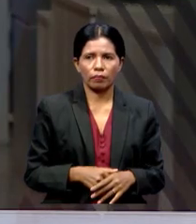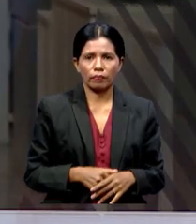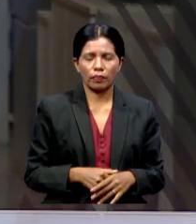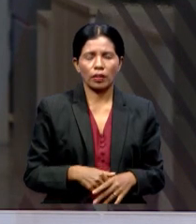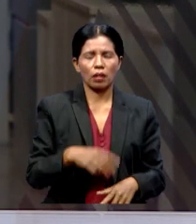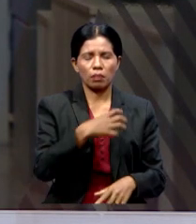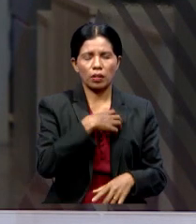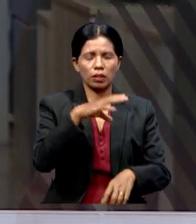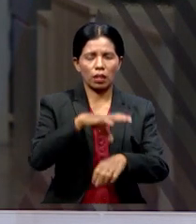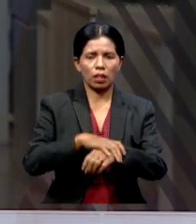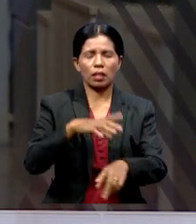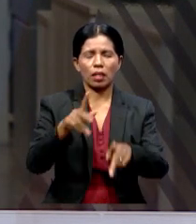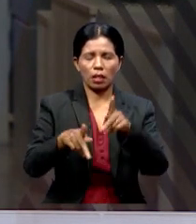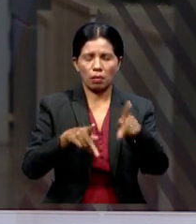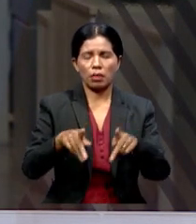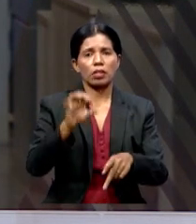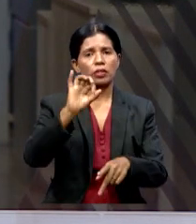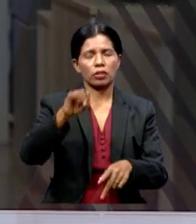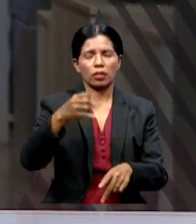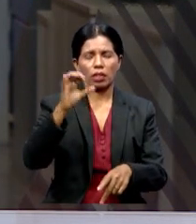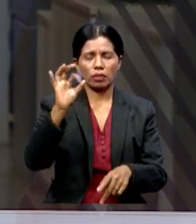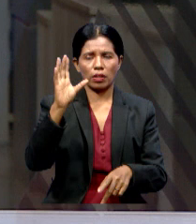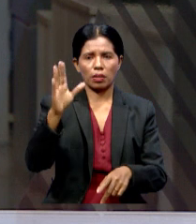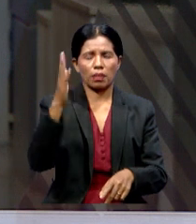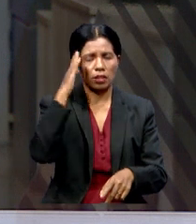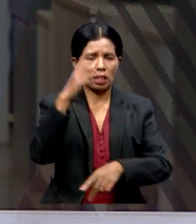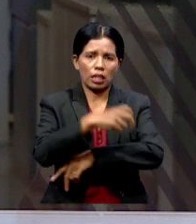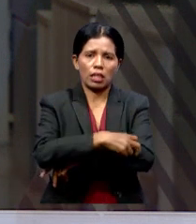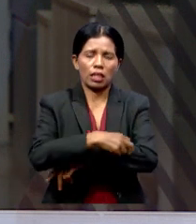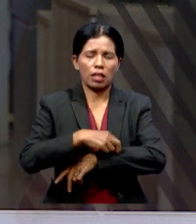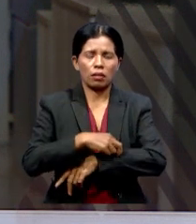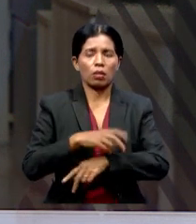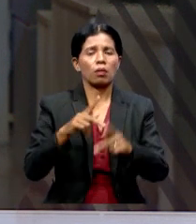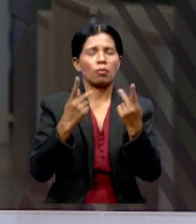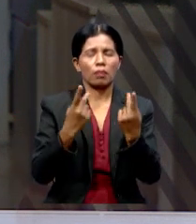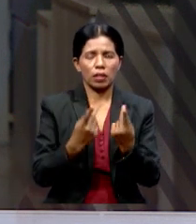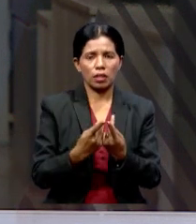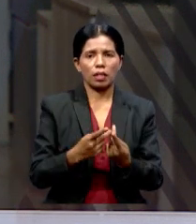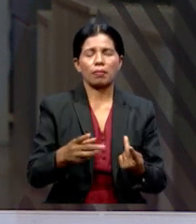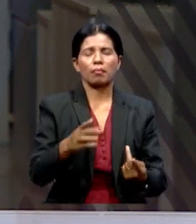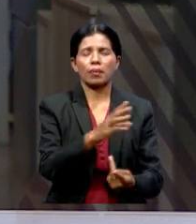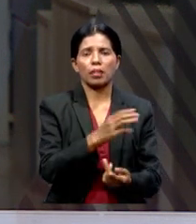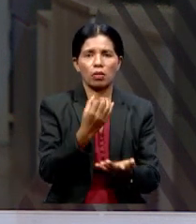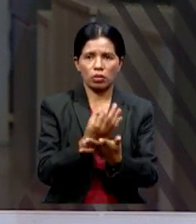Penetrar tem suspeitos do TFA, também desconfia na companhia Bemor Nielsen.